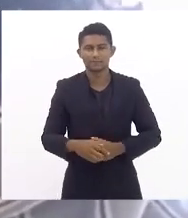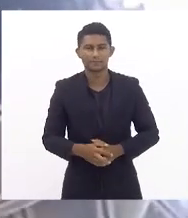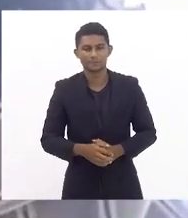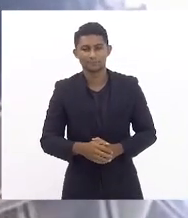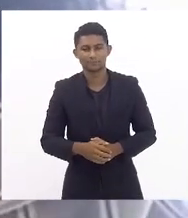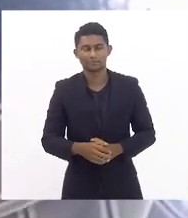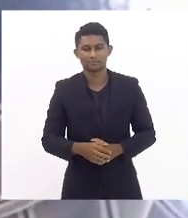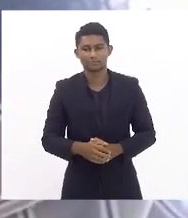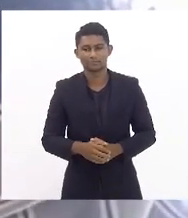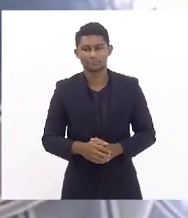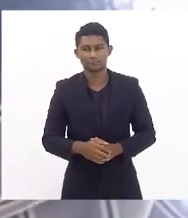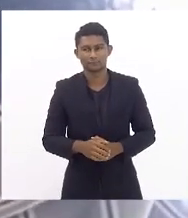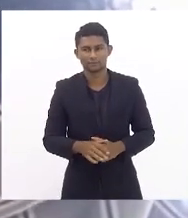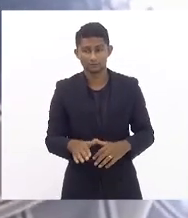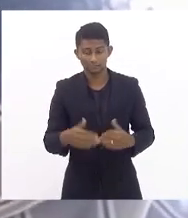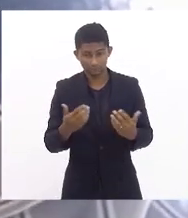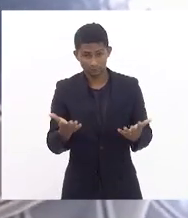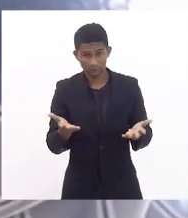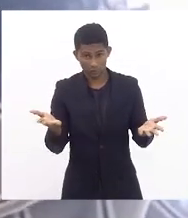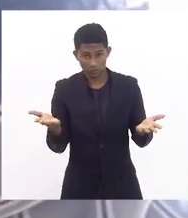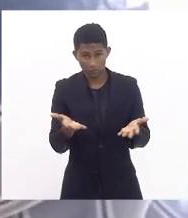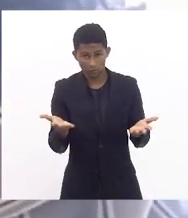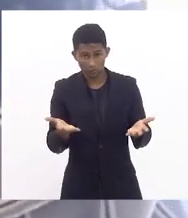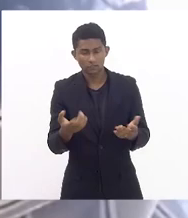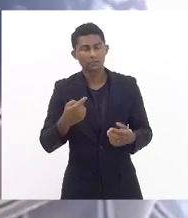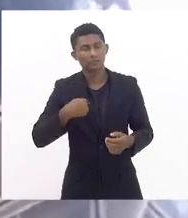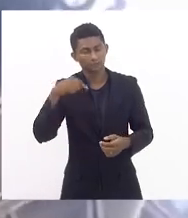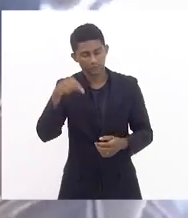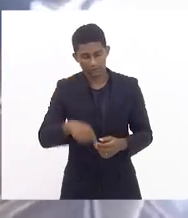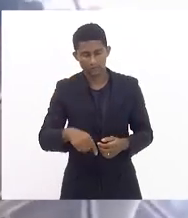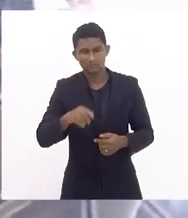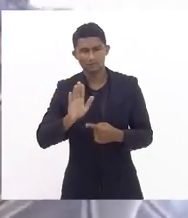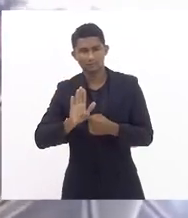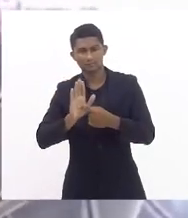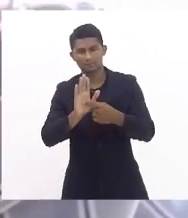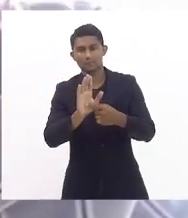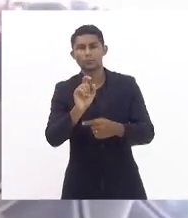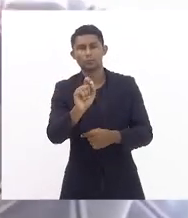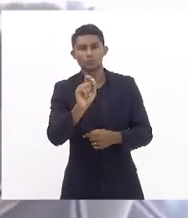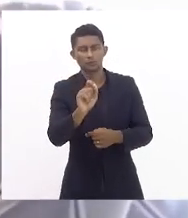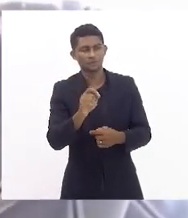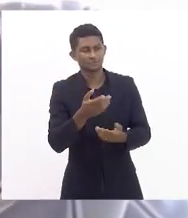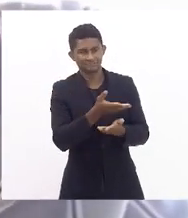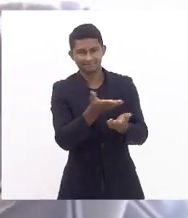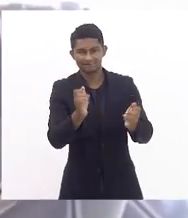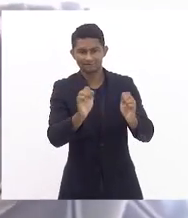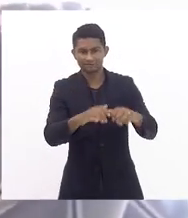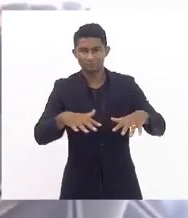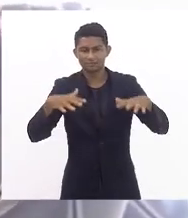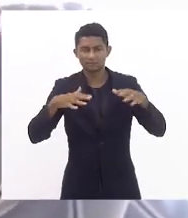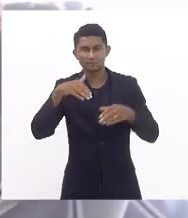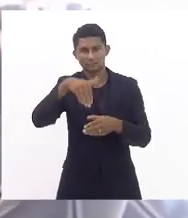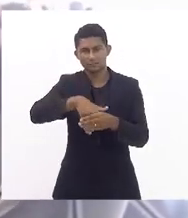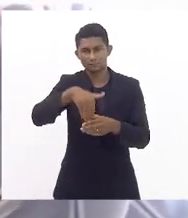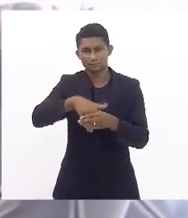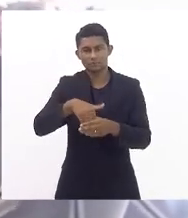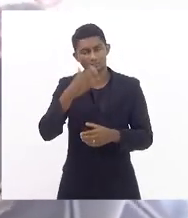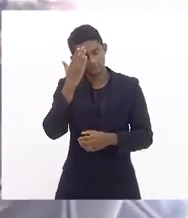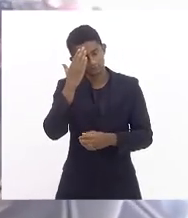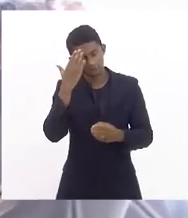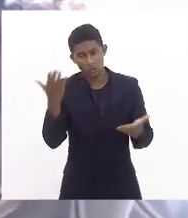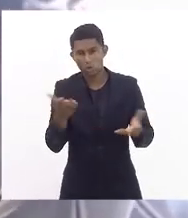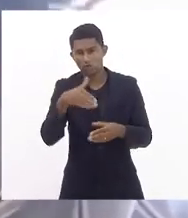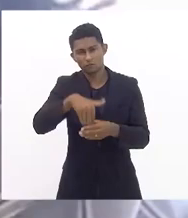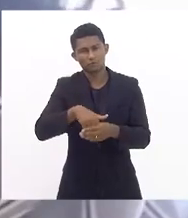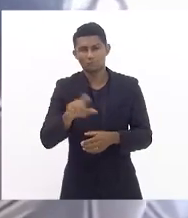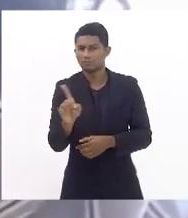Legislativa. Então, trago hoje para apreciação do plenário e votação, e por óbvio não será votado hoje porque